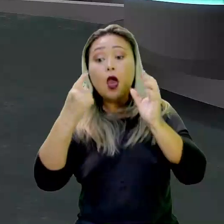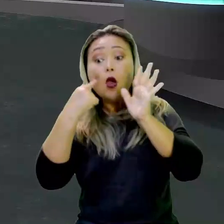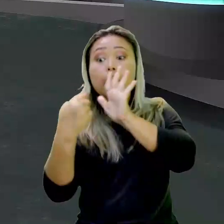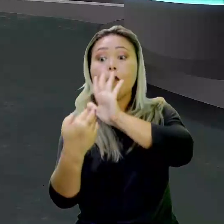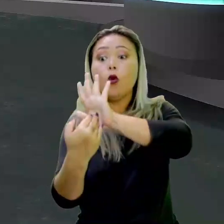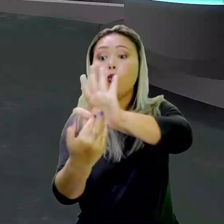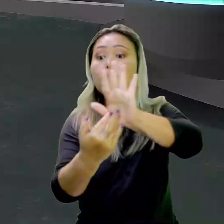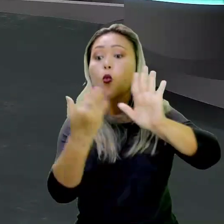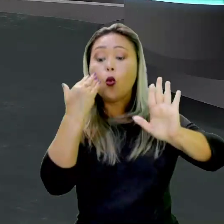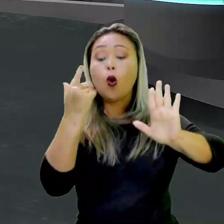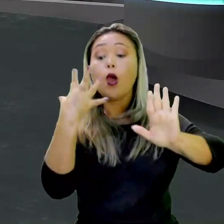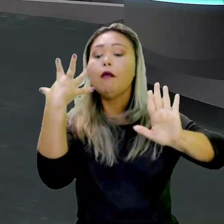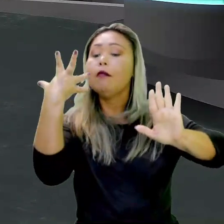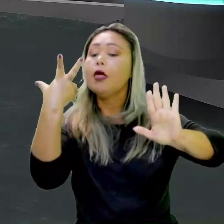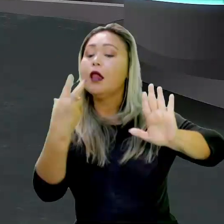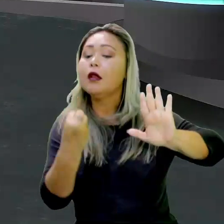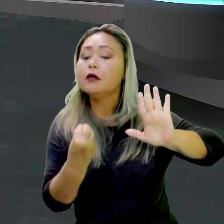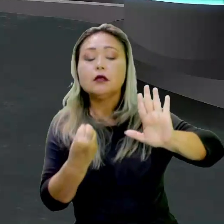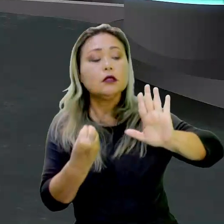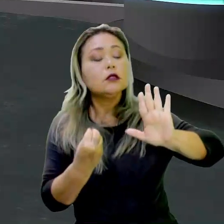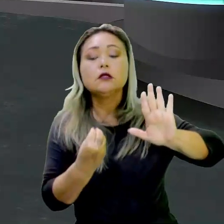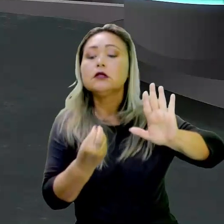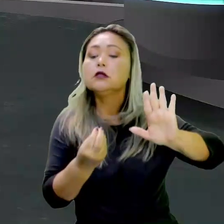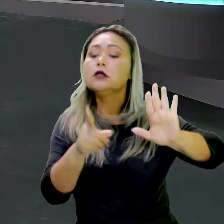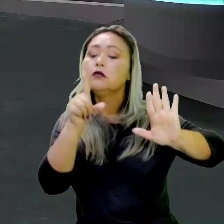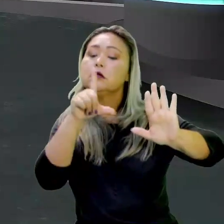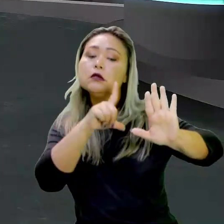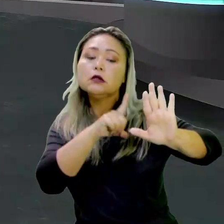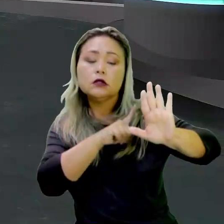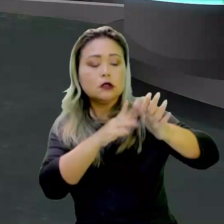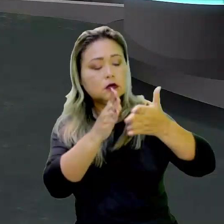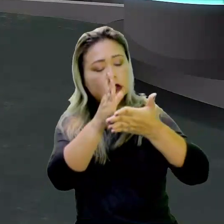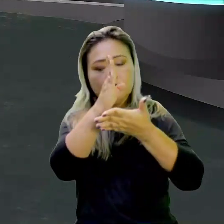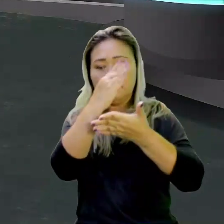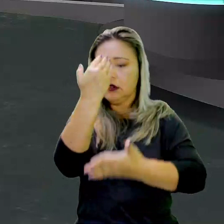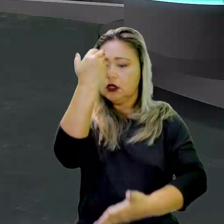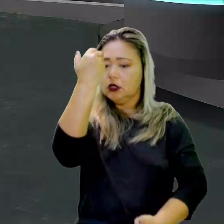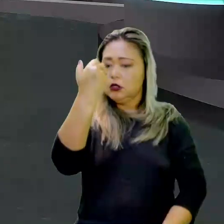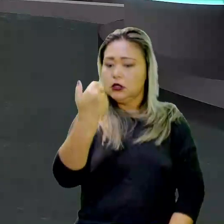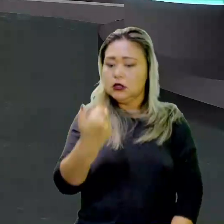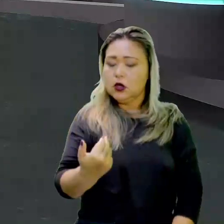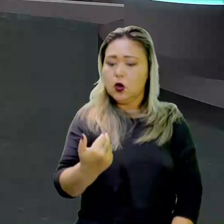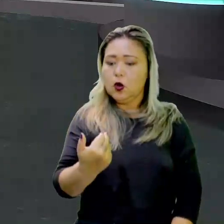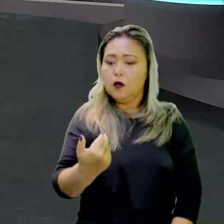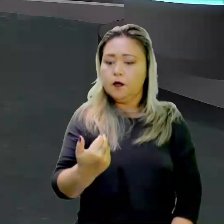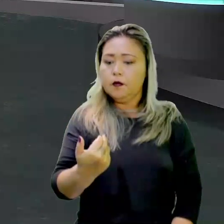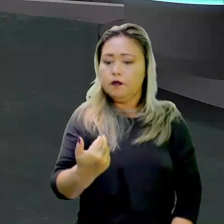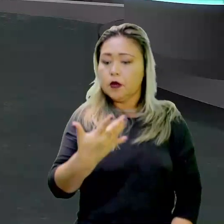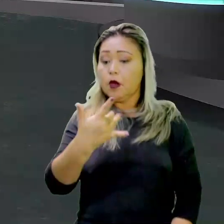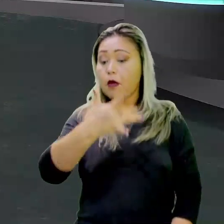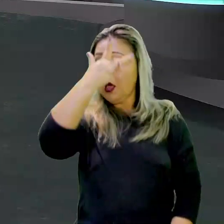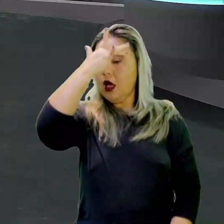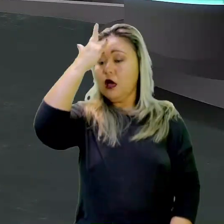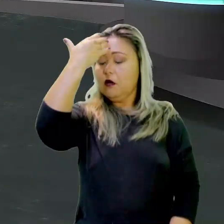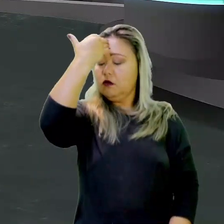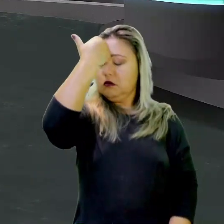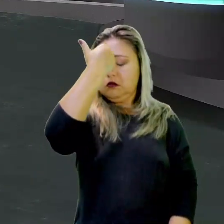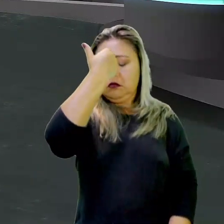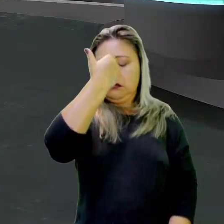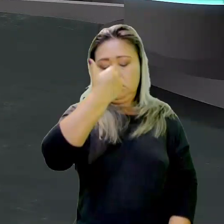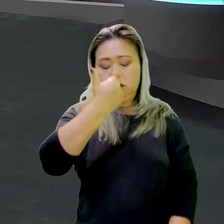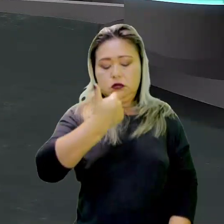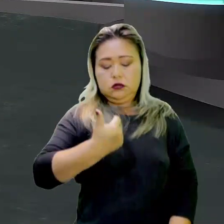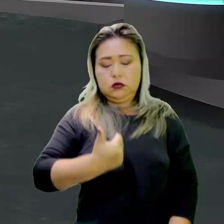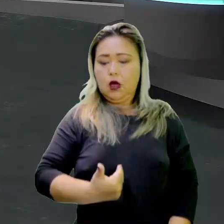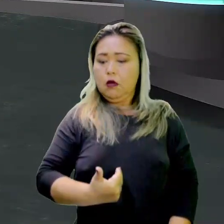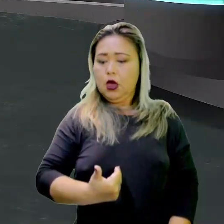beleza. A simetria a ideia era o seguinte: se você dividisse uma pessoa ao meio,